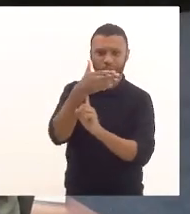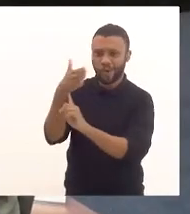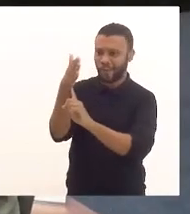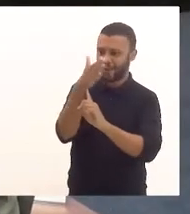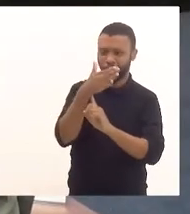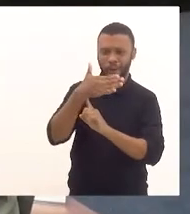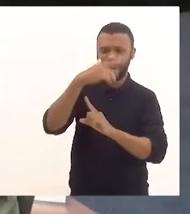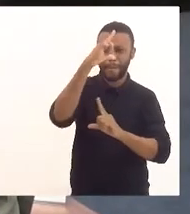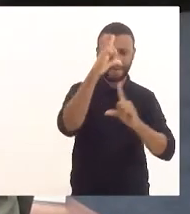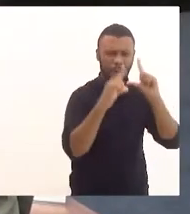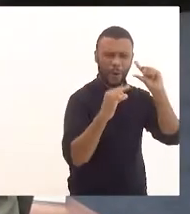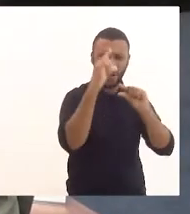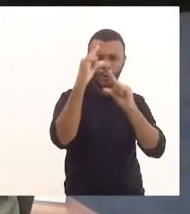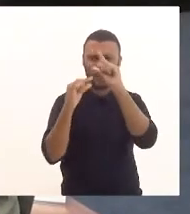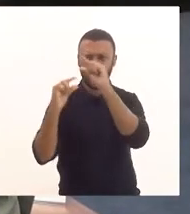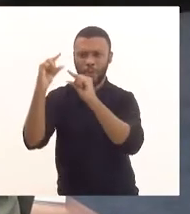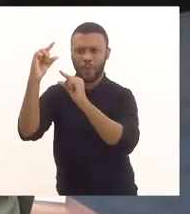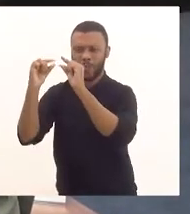Oi